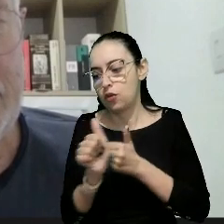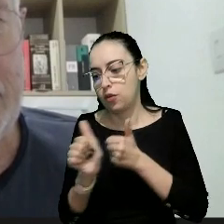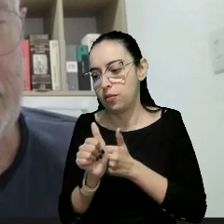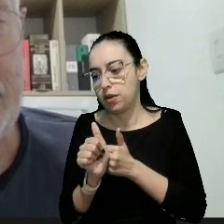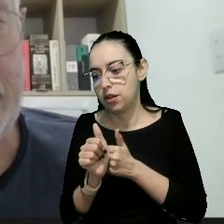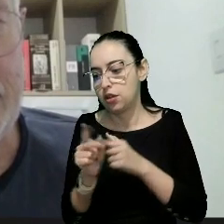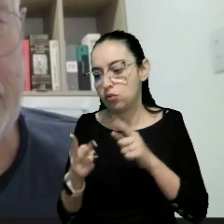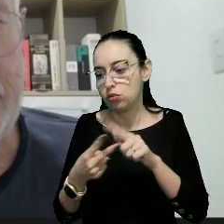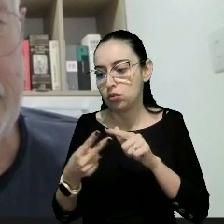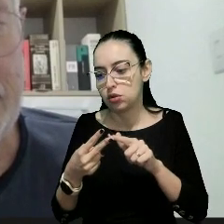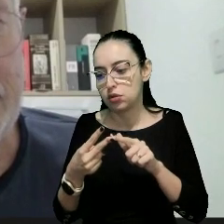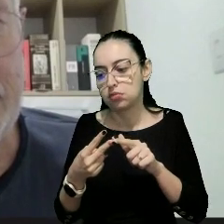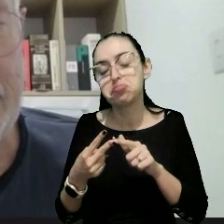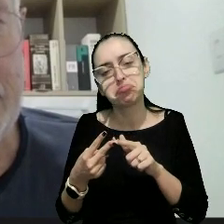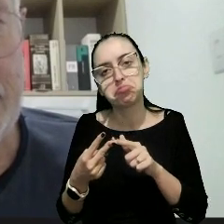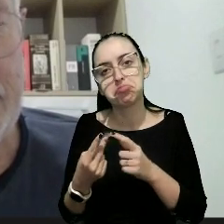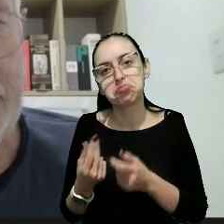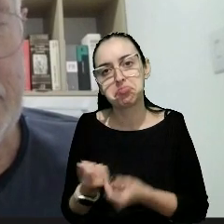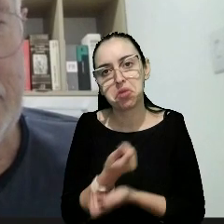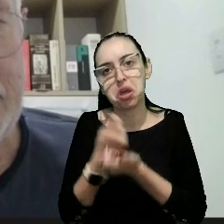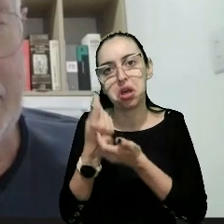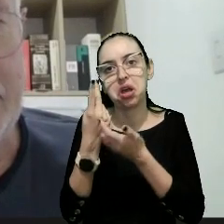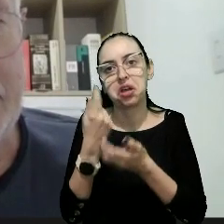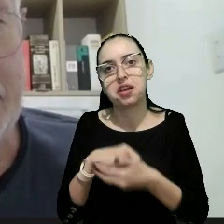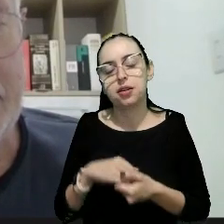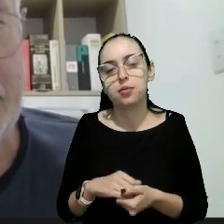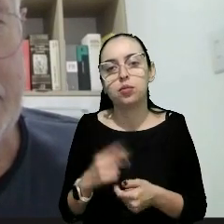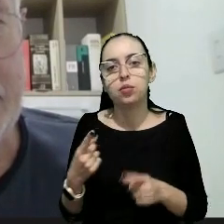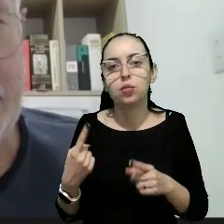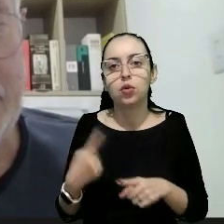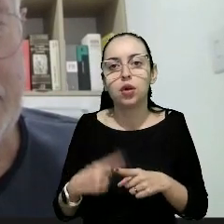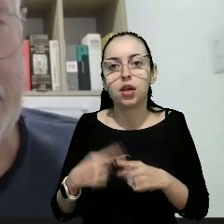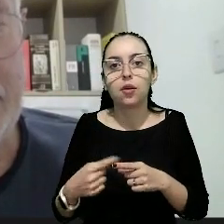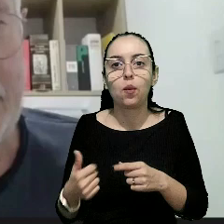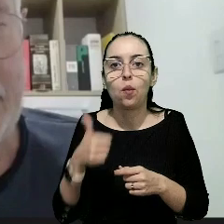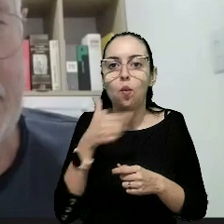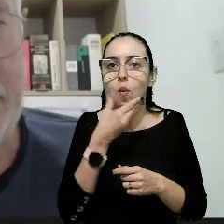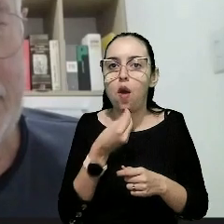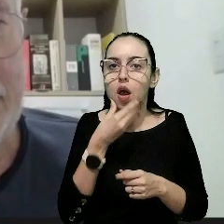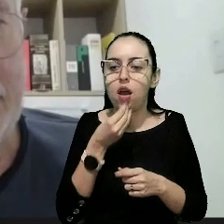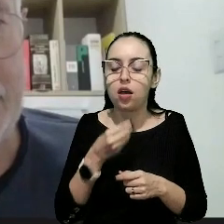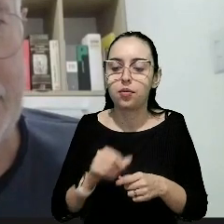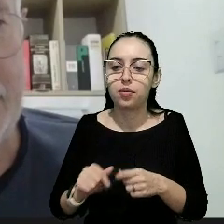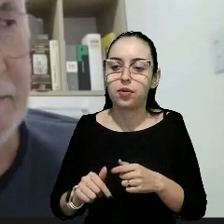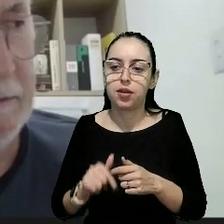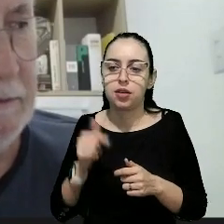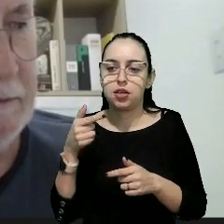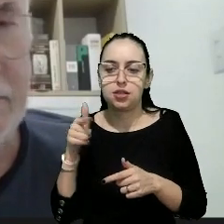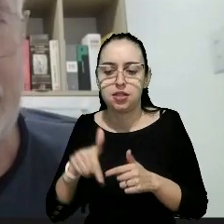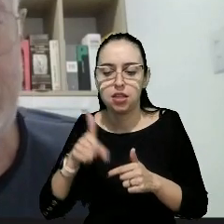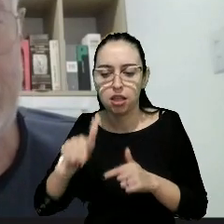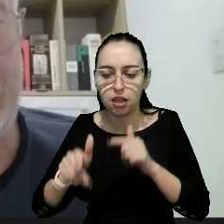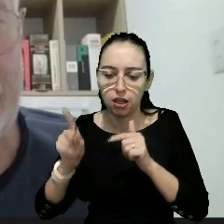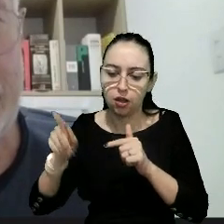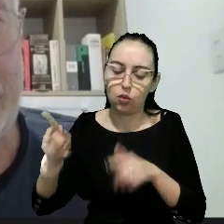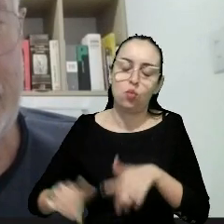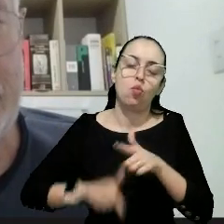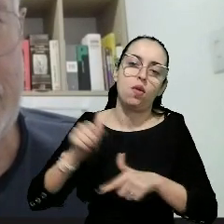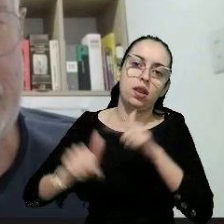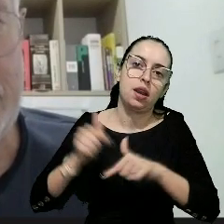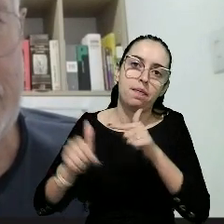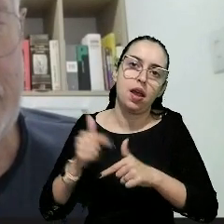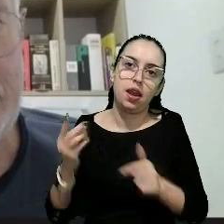você acompanhar, os dois têm ganhos. Porque o homem que dedicou a vida inteira